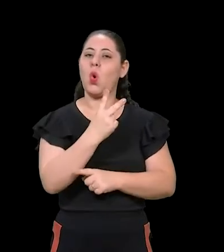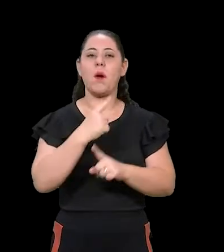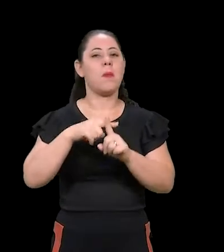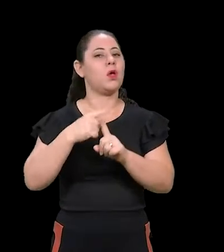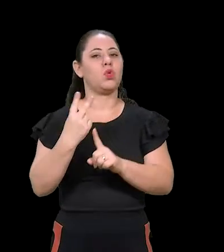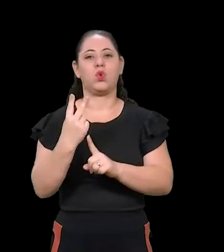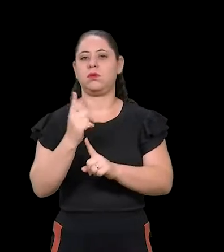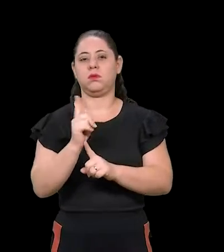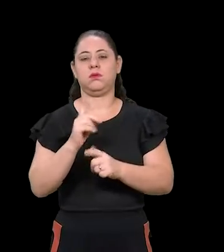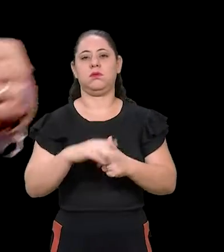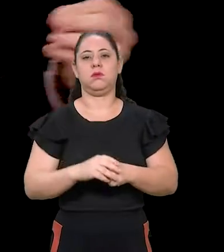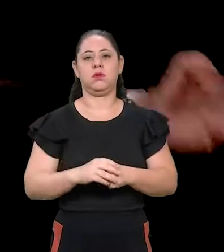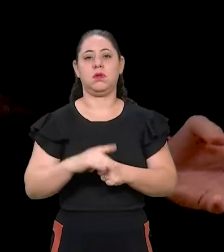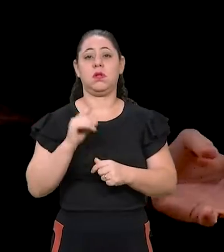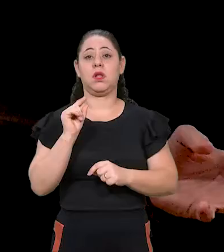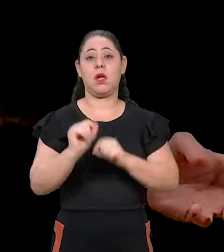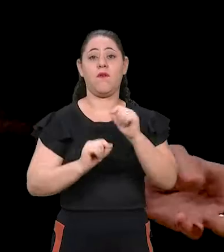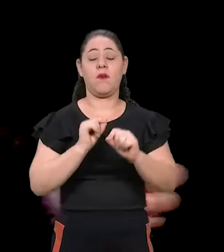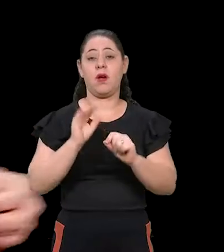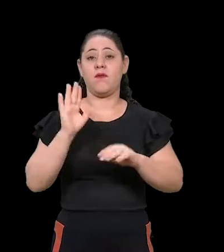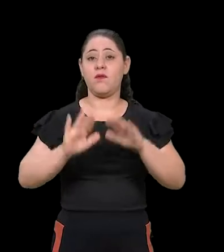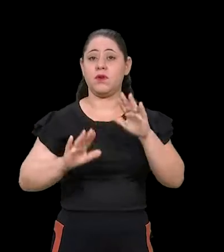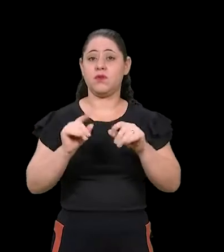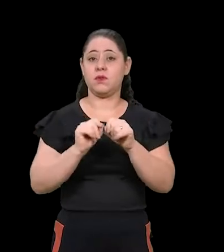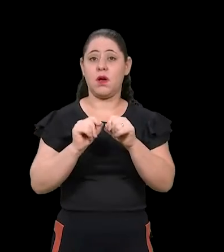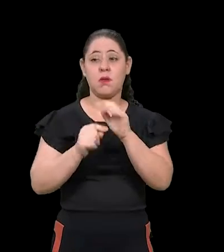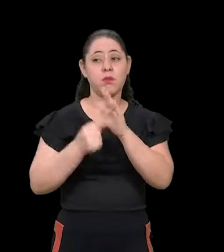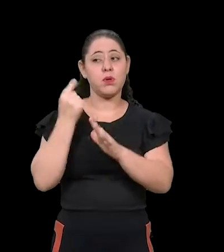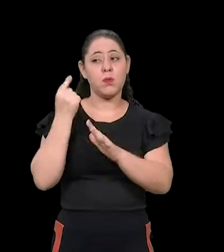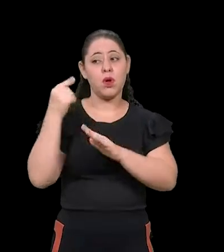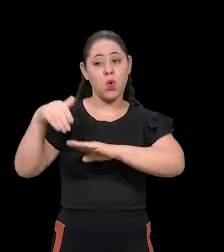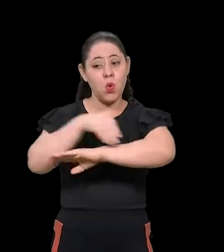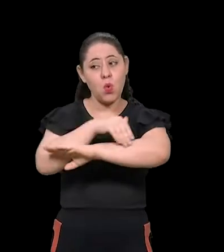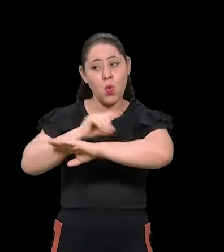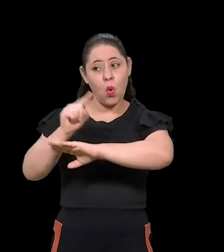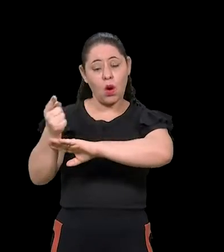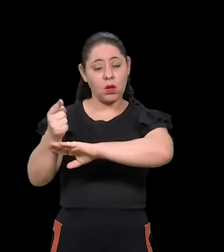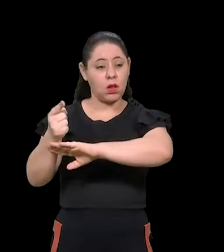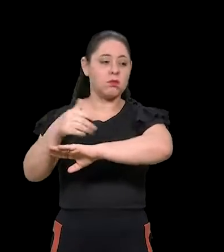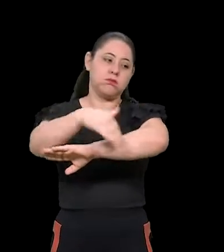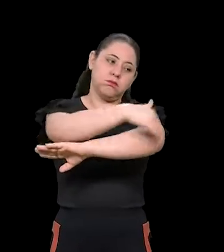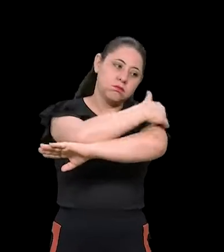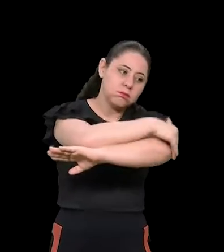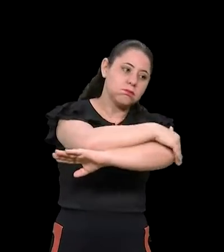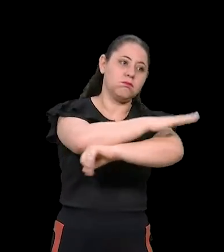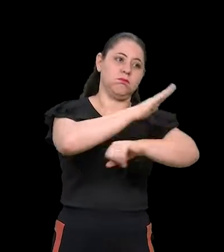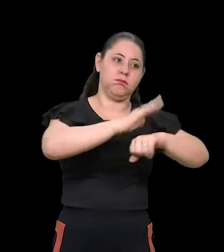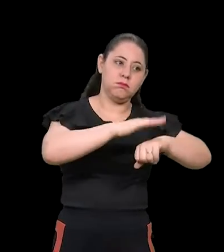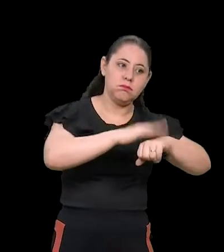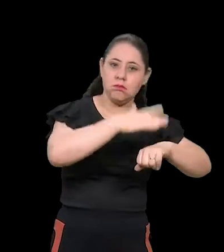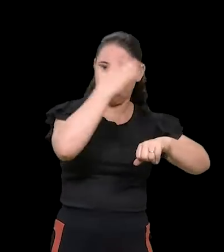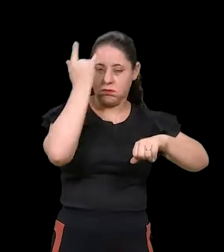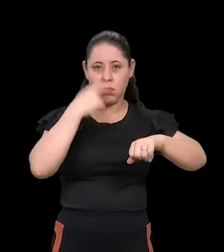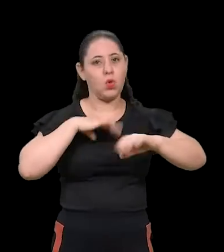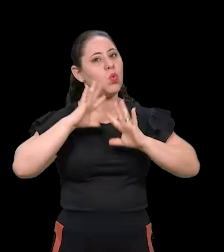entrega que às vezes você vai ter que fazer primeiro a outra rua, para depois essa, tem mais gente. Então tudo isso tem que ser pensado,